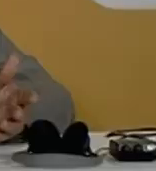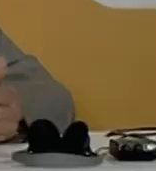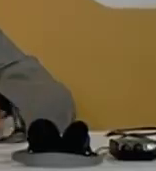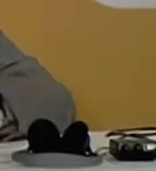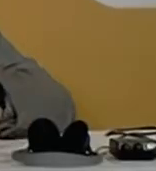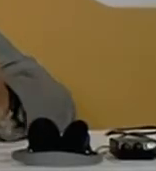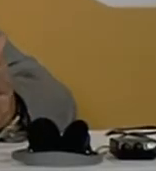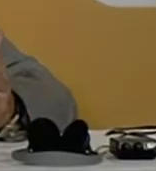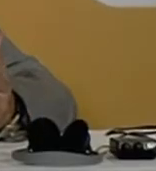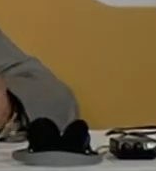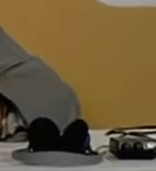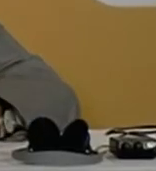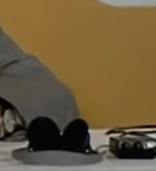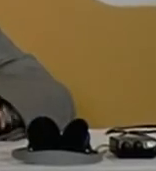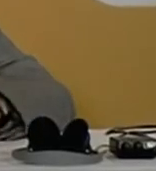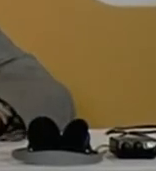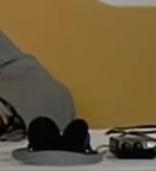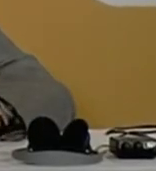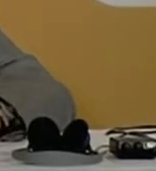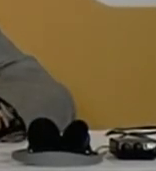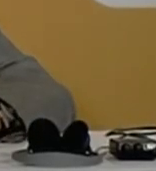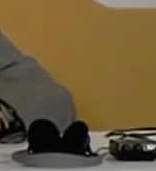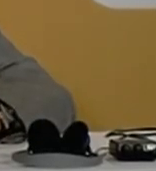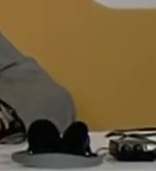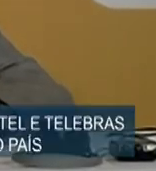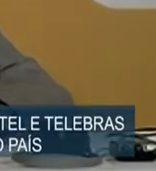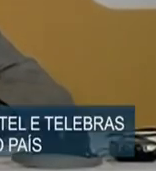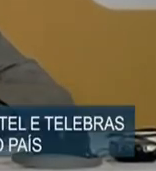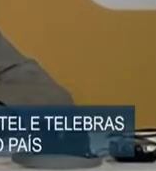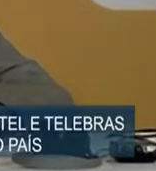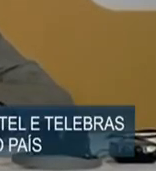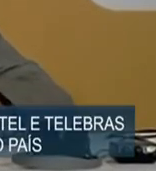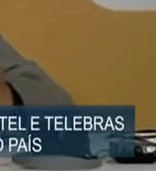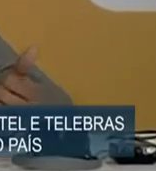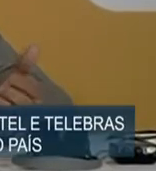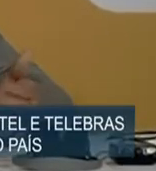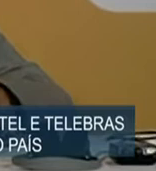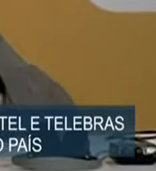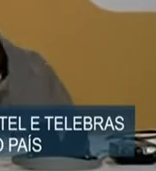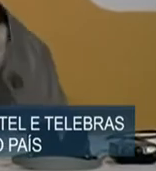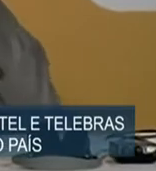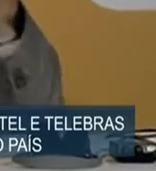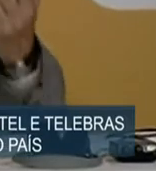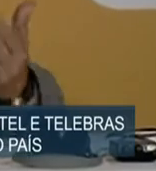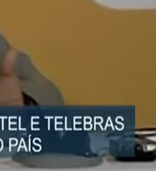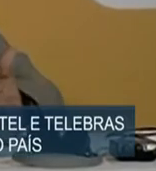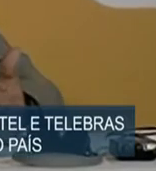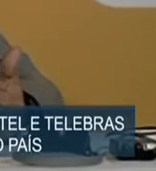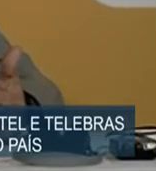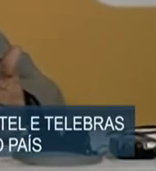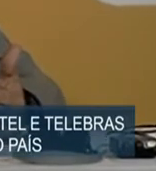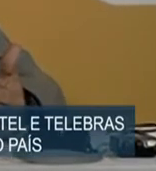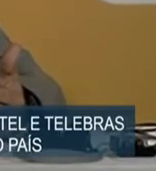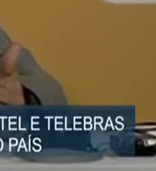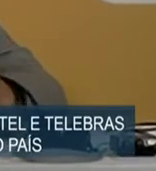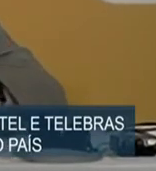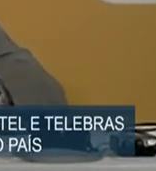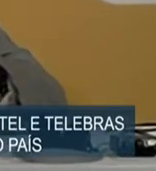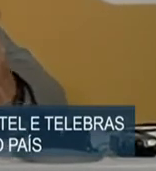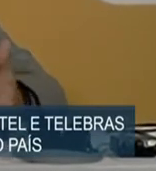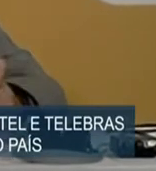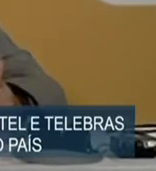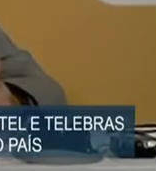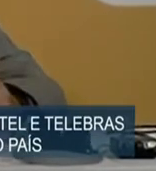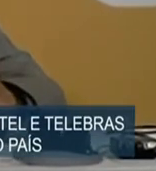as telecomunicações durante a Copa das Confederações. É uma garantia que recebeu o número 11.